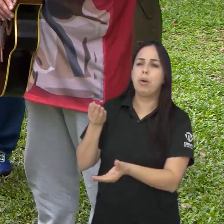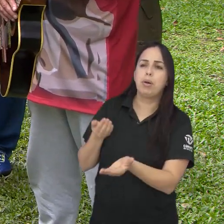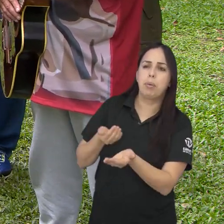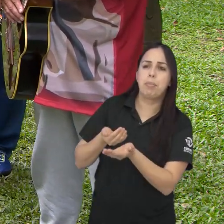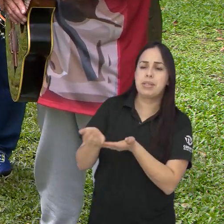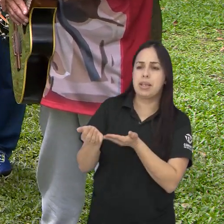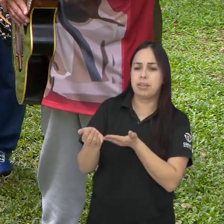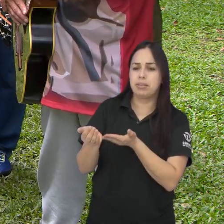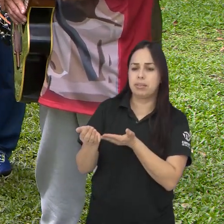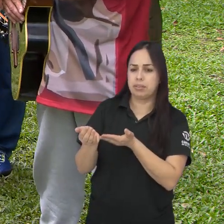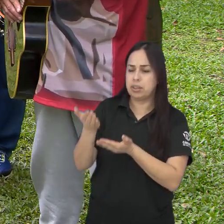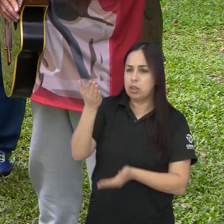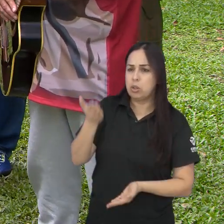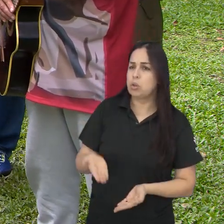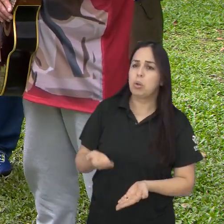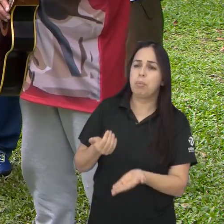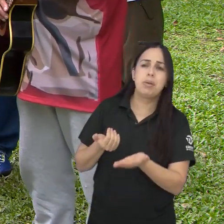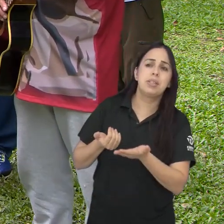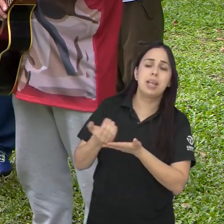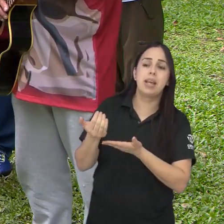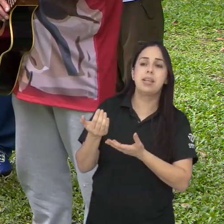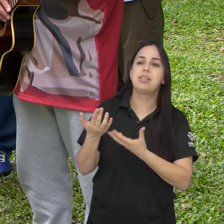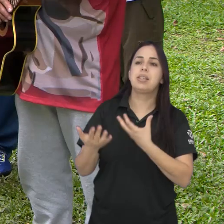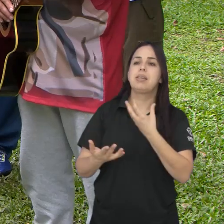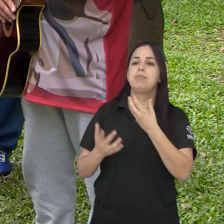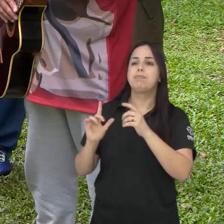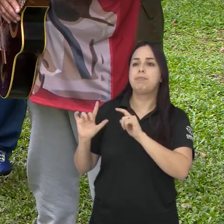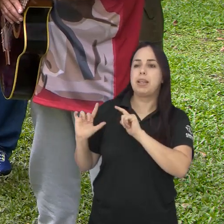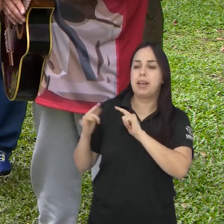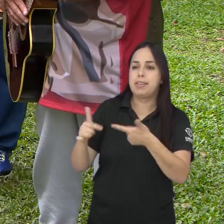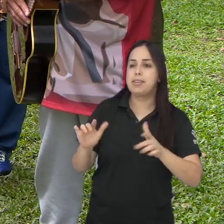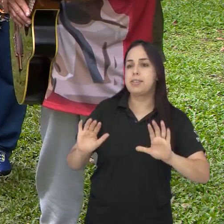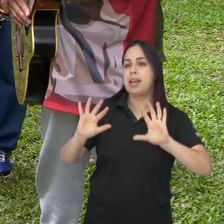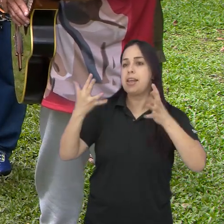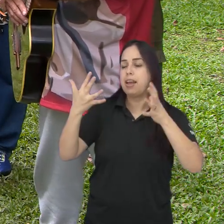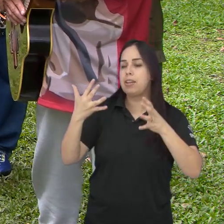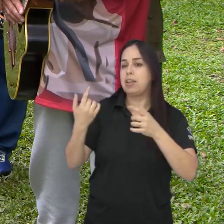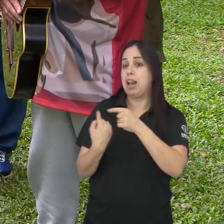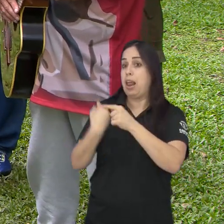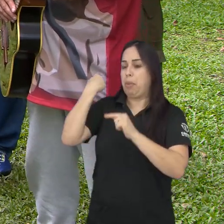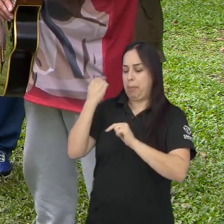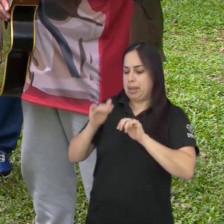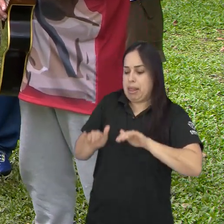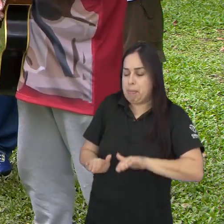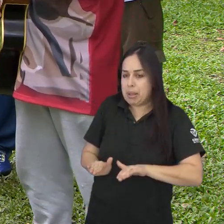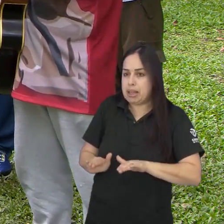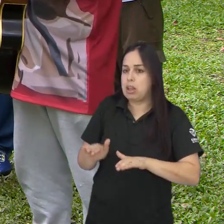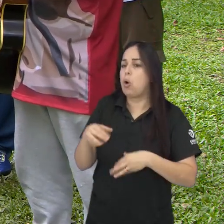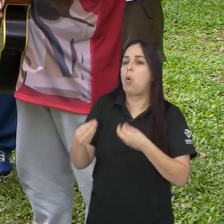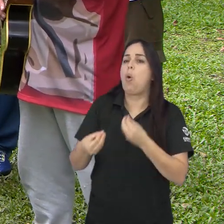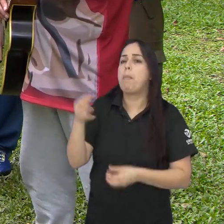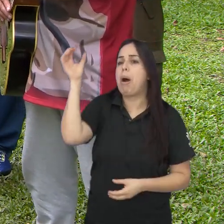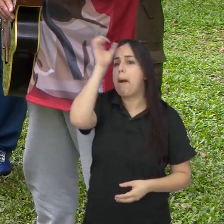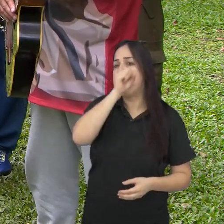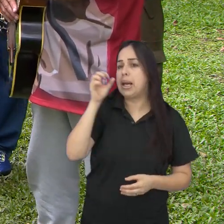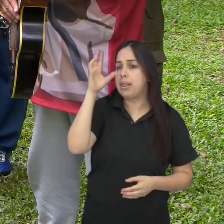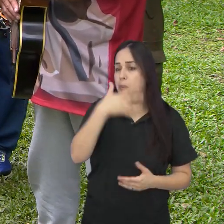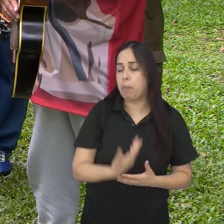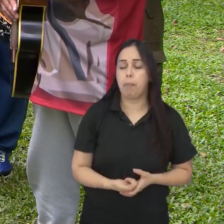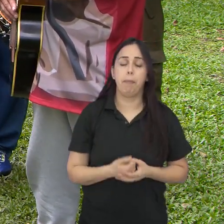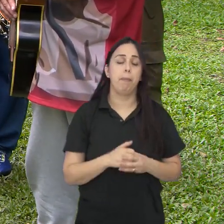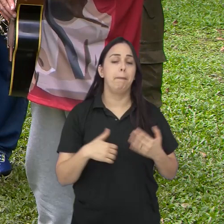começaram até de você mesmo, como que vocês começaram a se envolver com essa festa? É desde pequenininho? Como que tomou